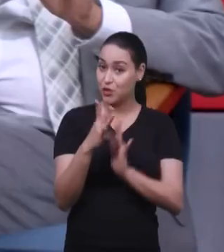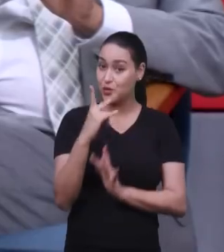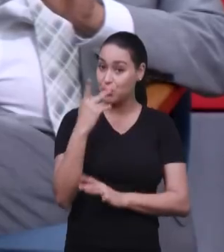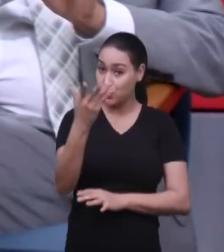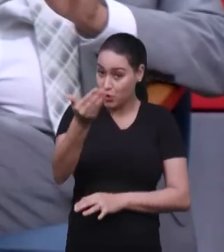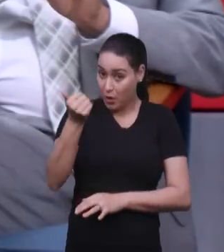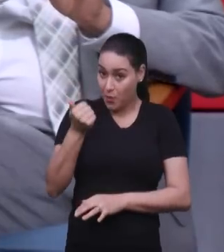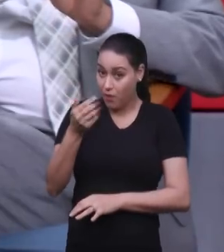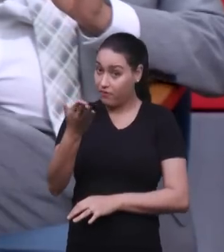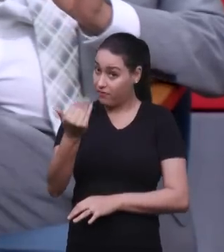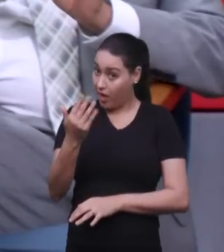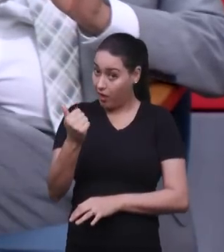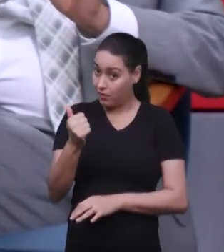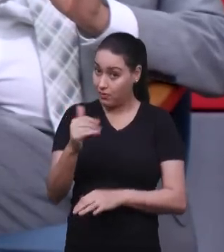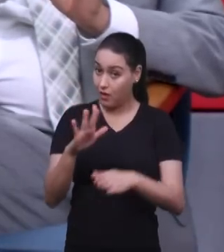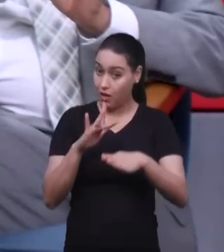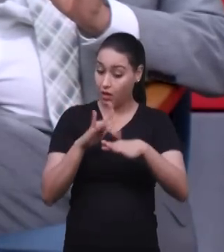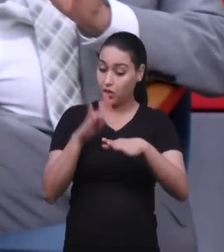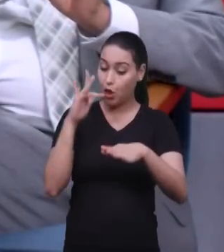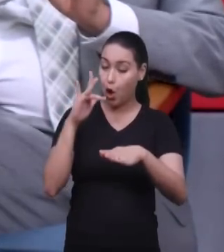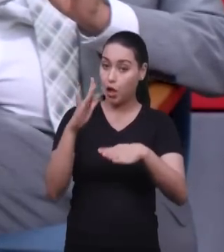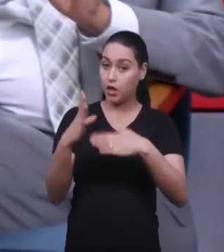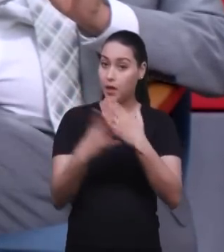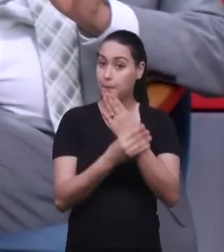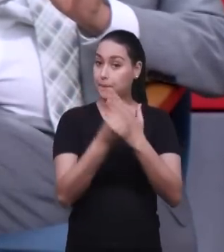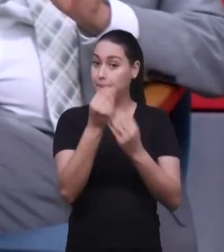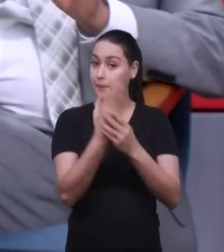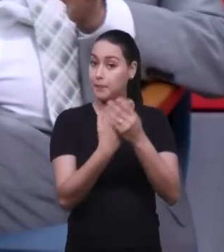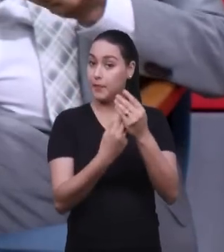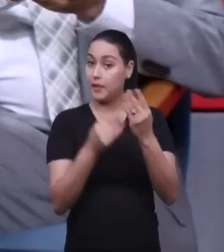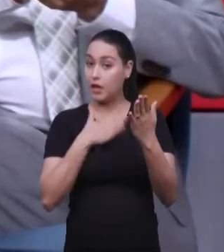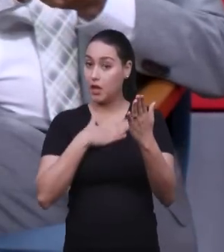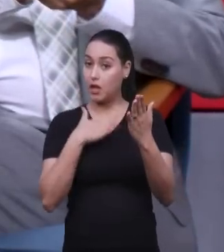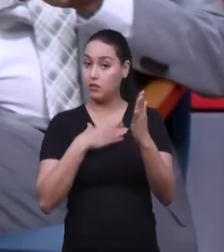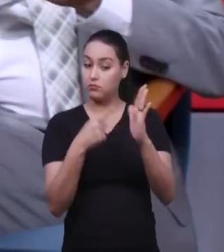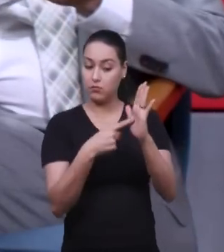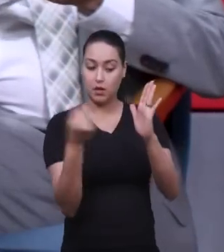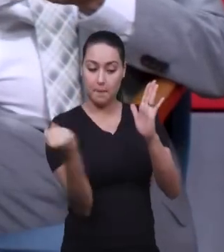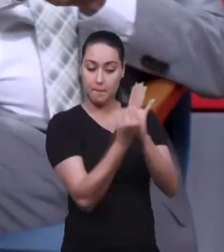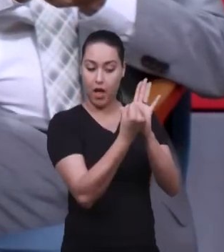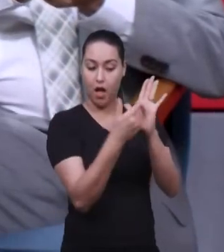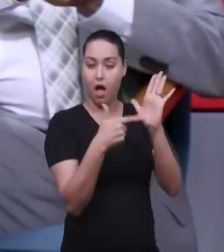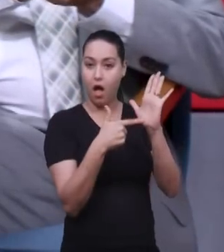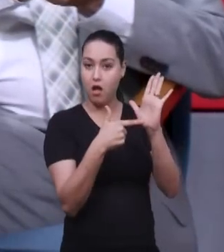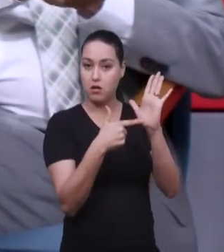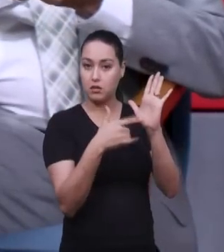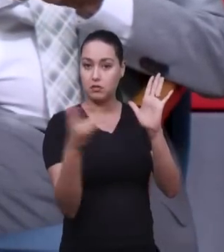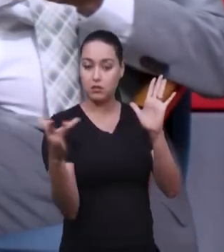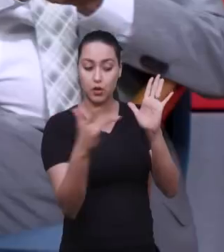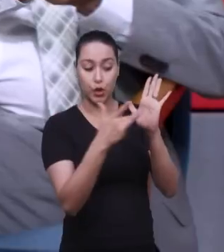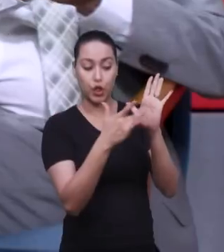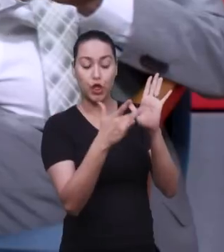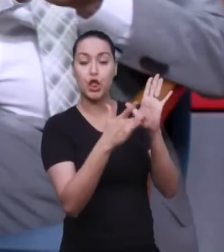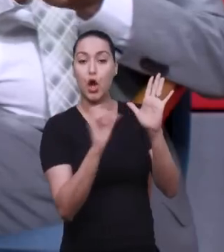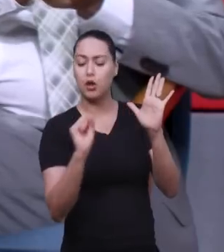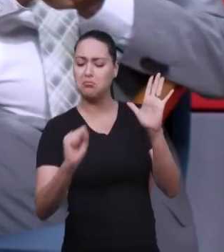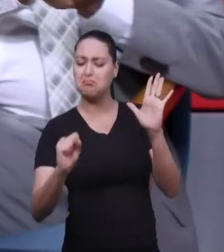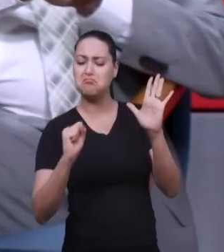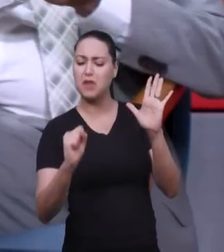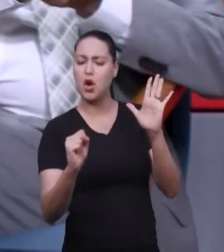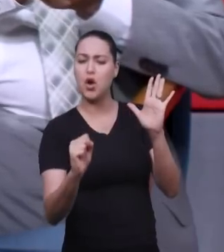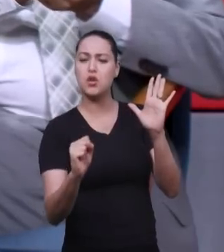cá, Tomé, apalpa a minha mão. Não é? Vê a minha mão aqui, a marca